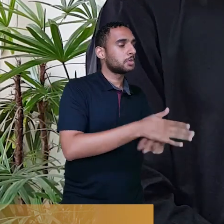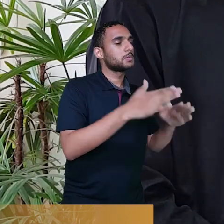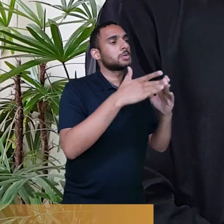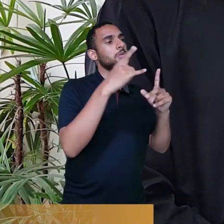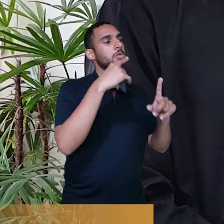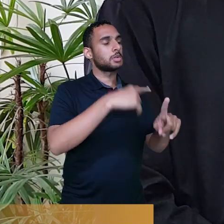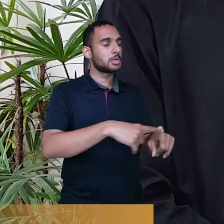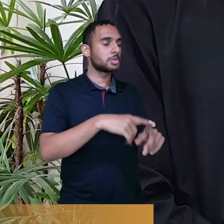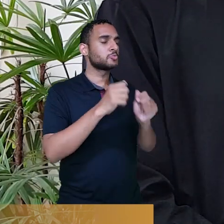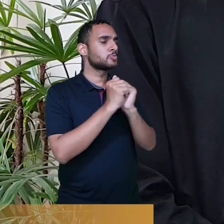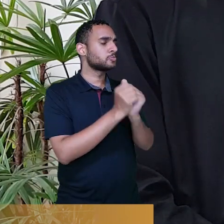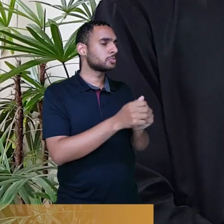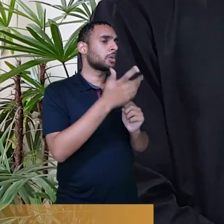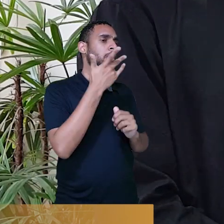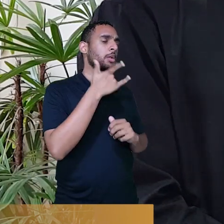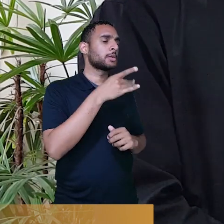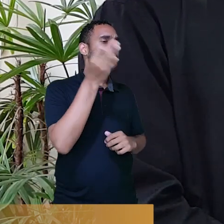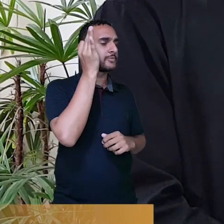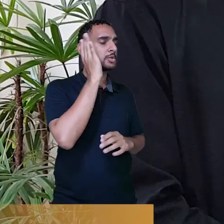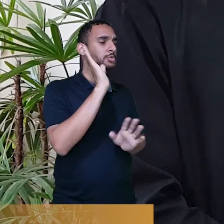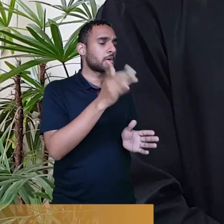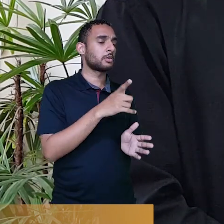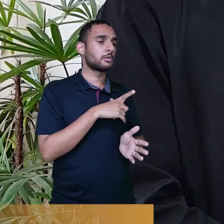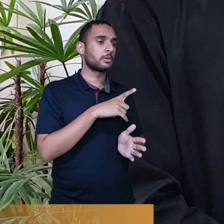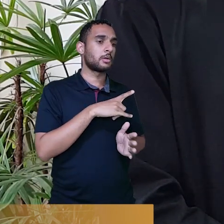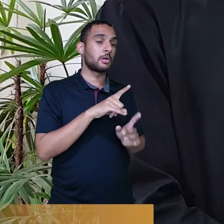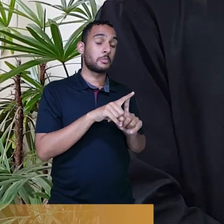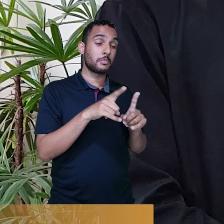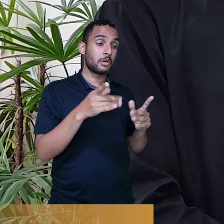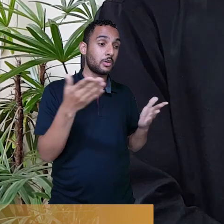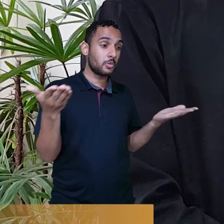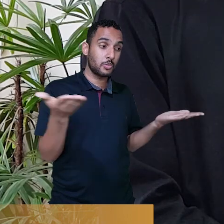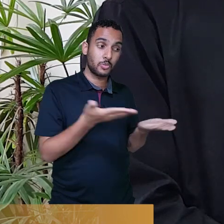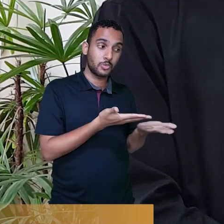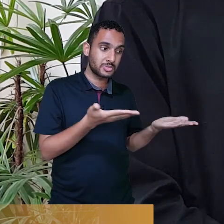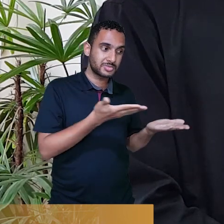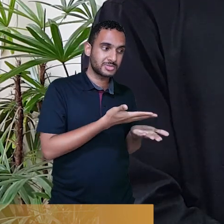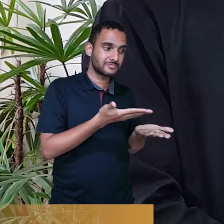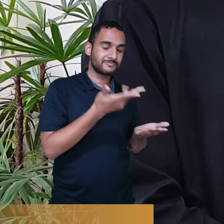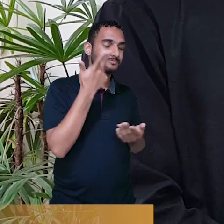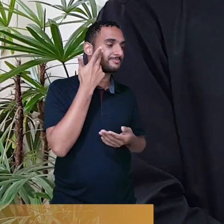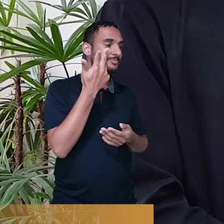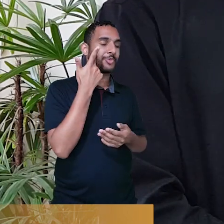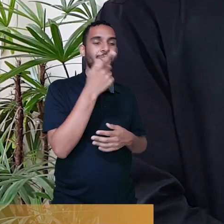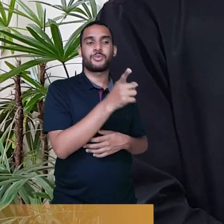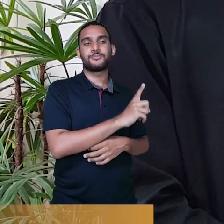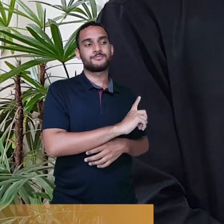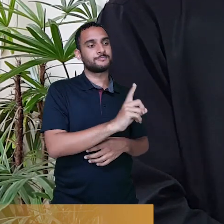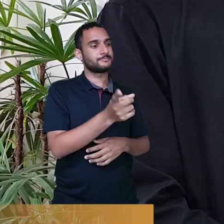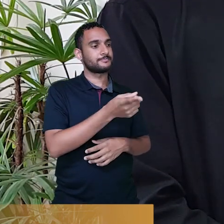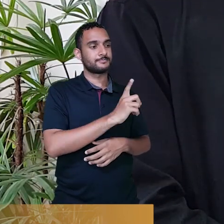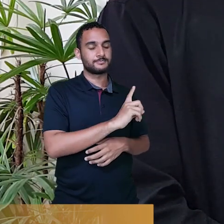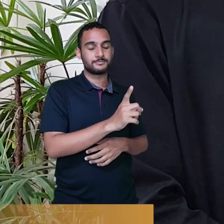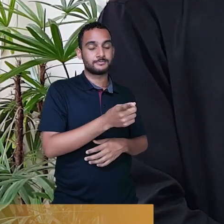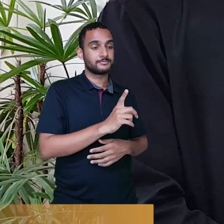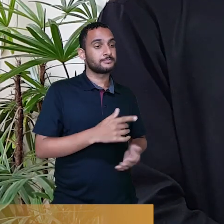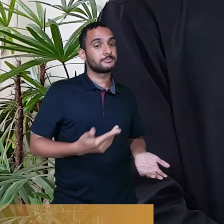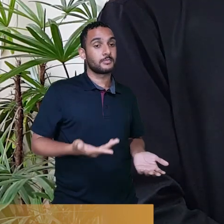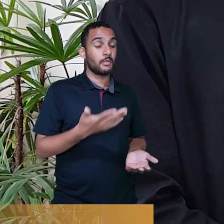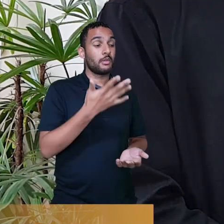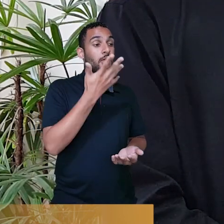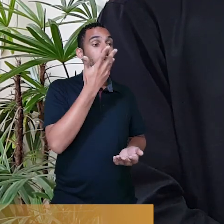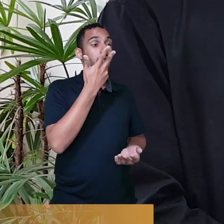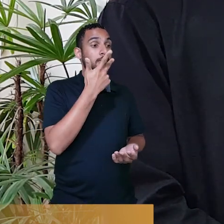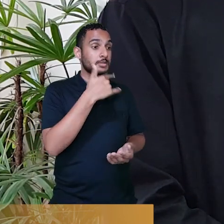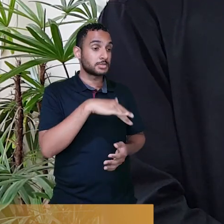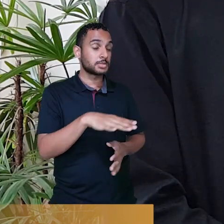participavam a família também que que vive a fé mas isso já não é tão comum mas então as